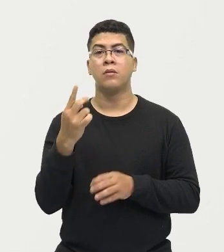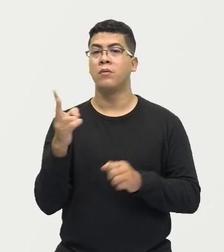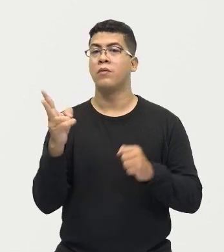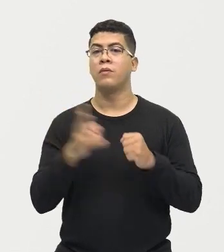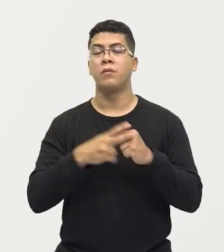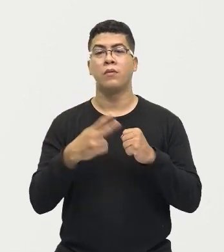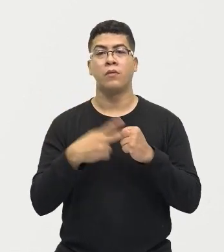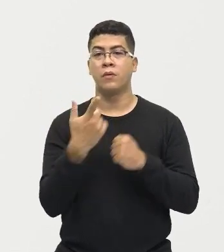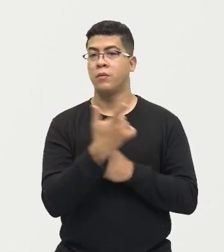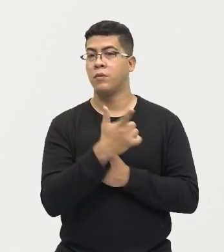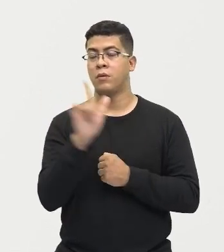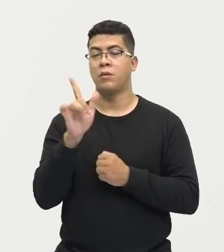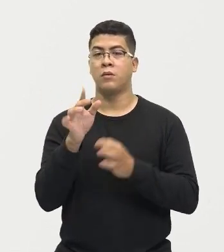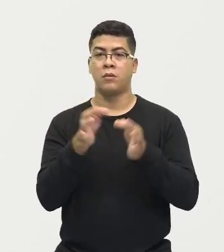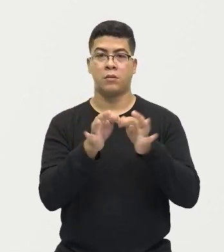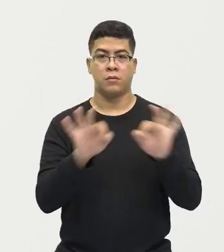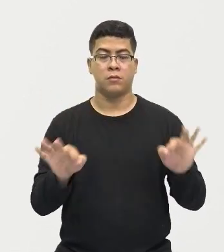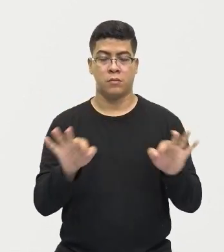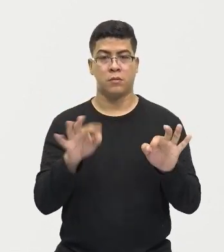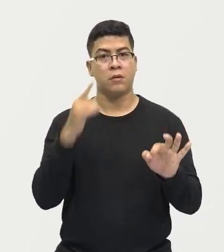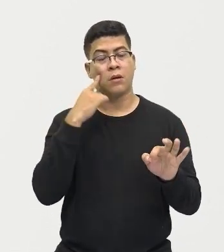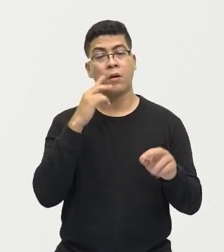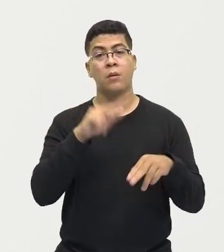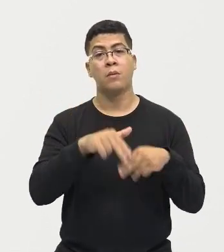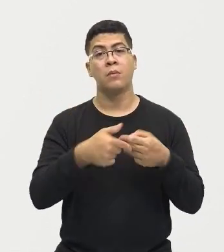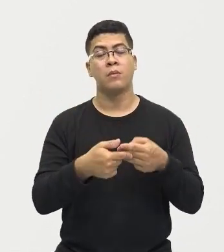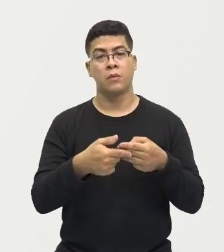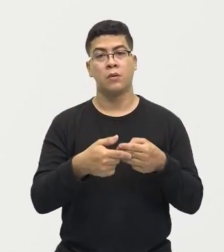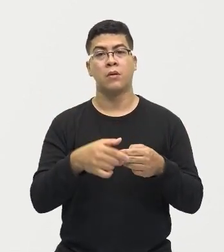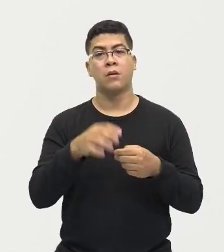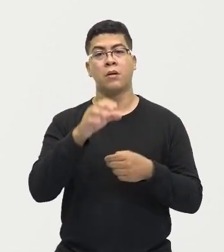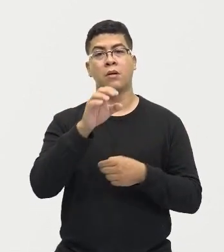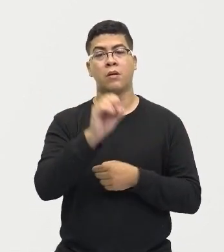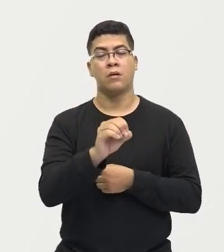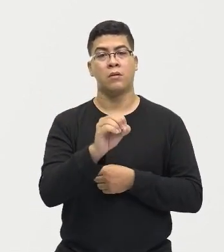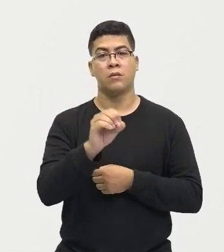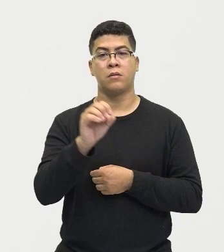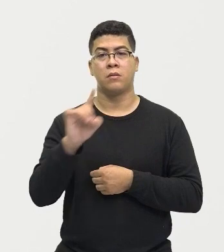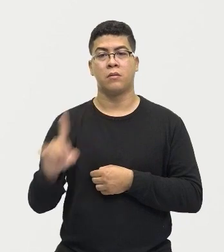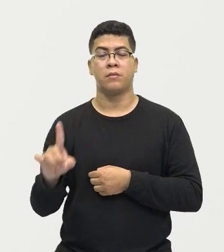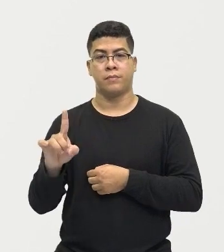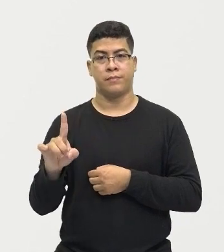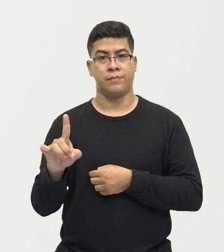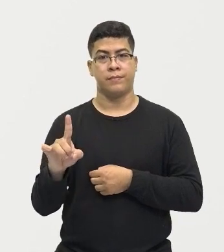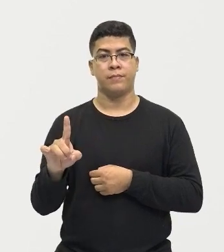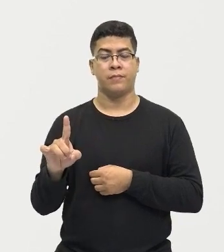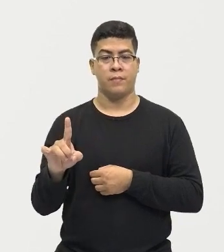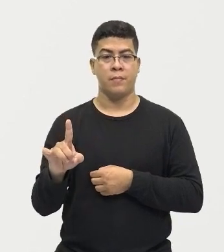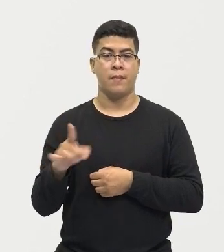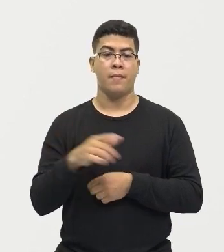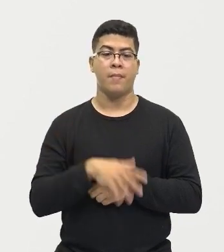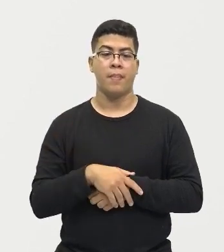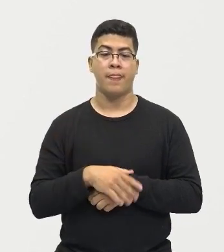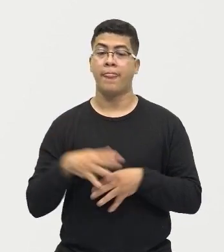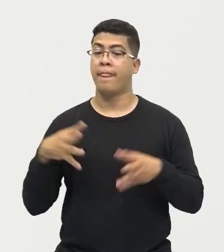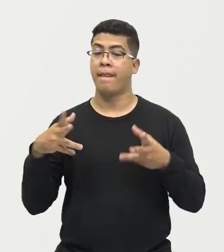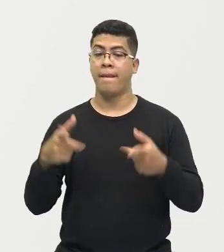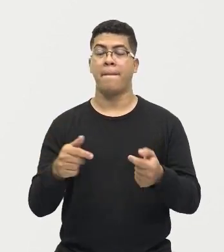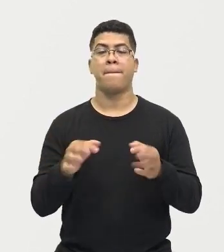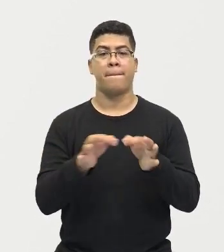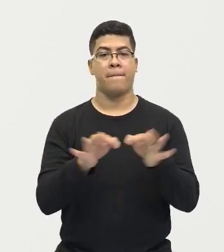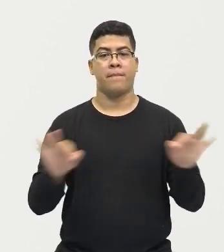outra oração. Por isso classifica-se como objetiva direta. Então toda essa oração